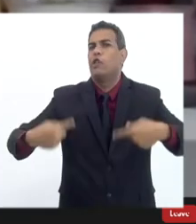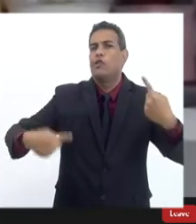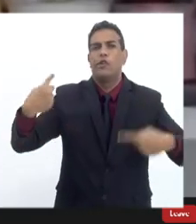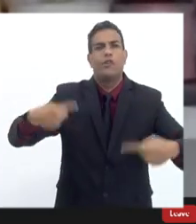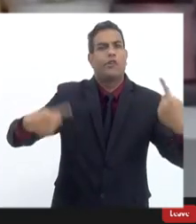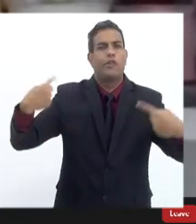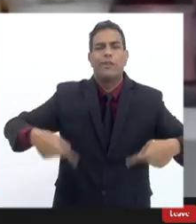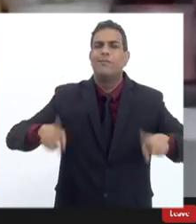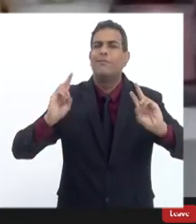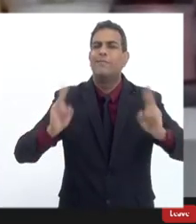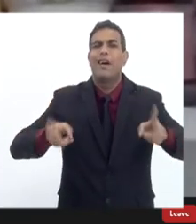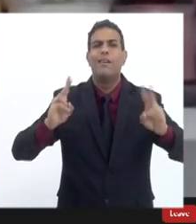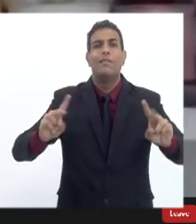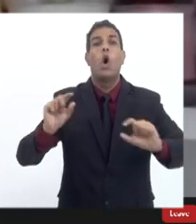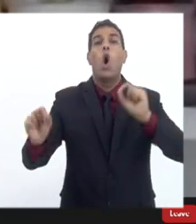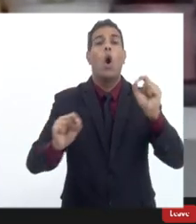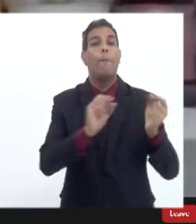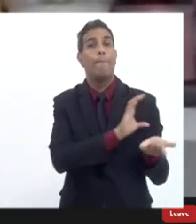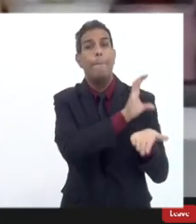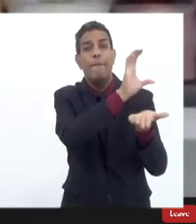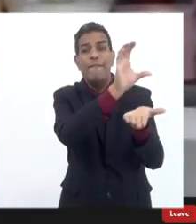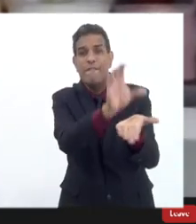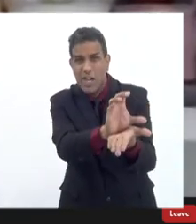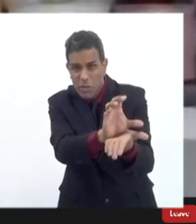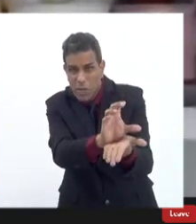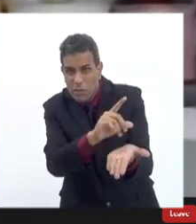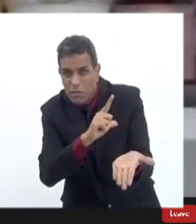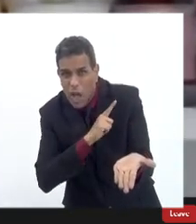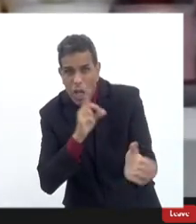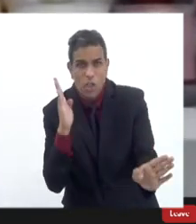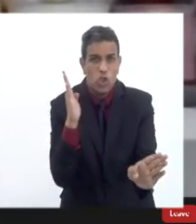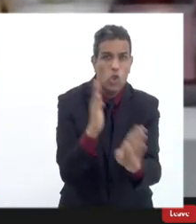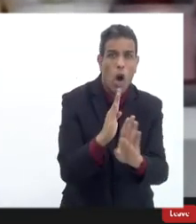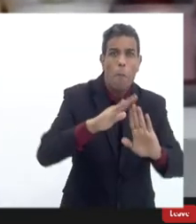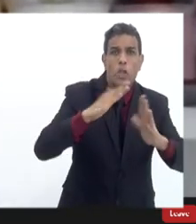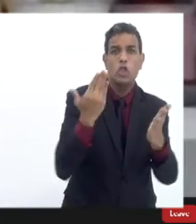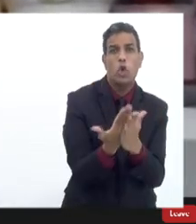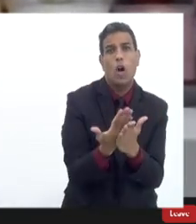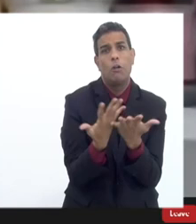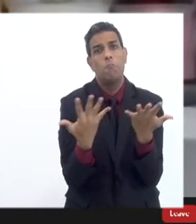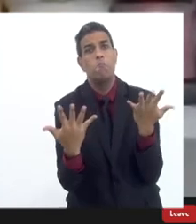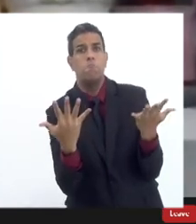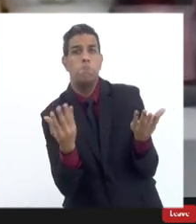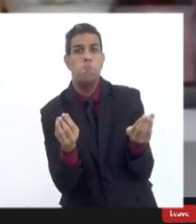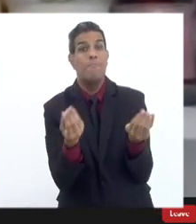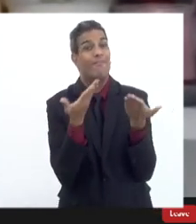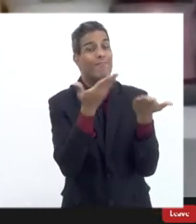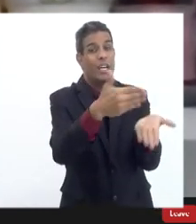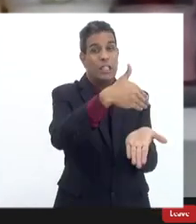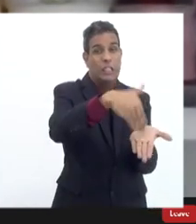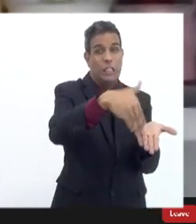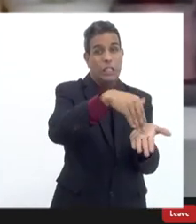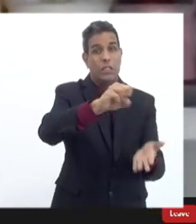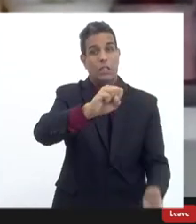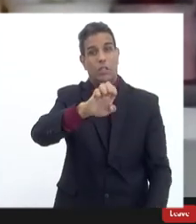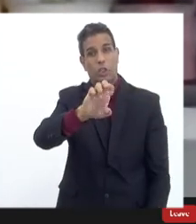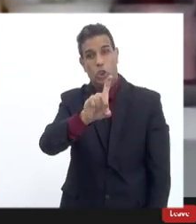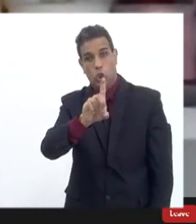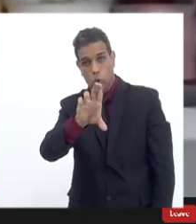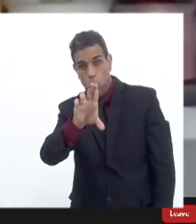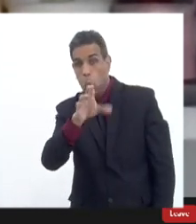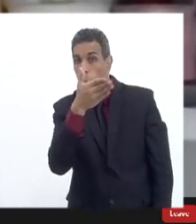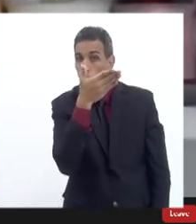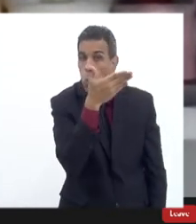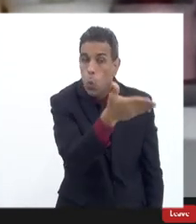na barreira dos investimentos, né? E aí aqui eu queria dizer, diretamente a SEDUC, como representante do